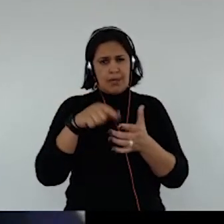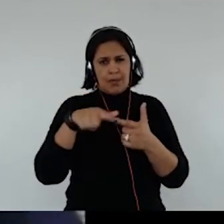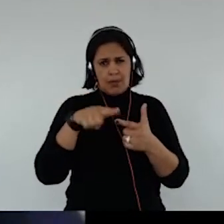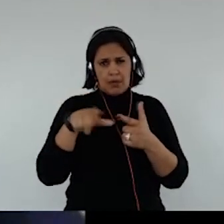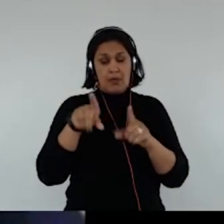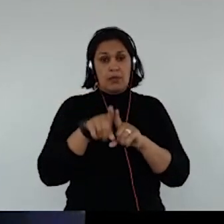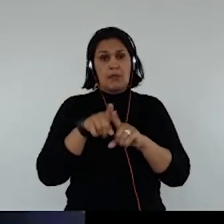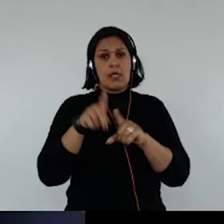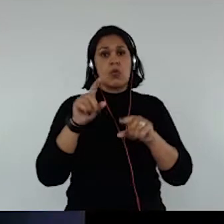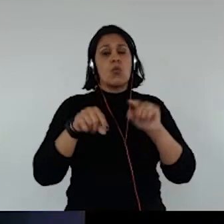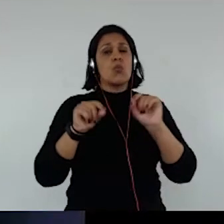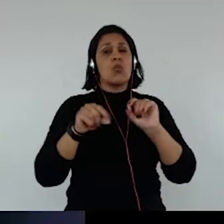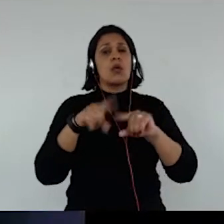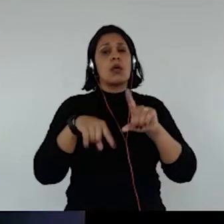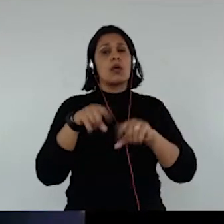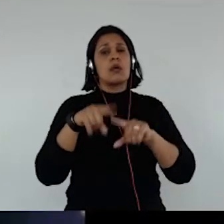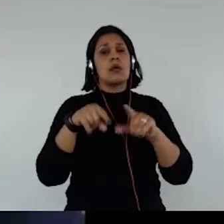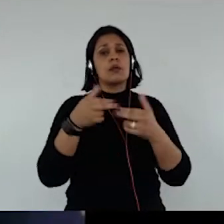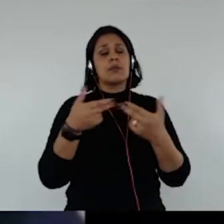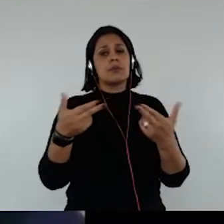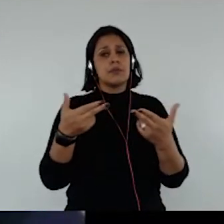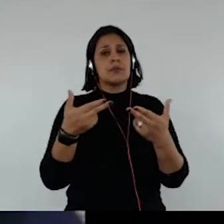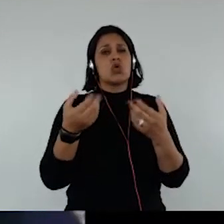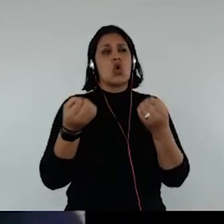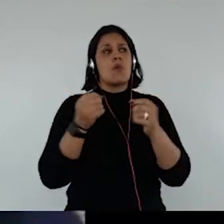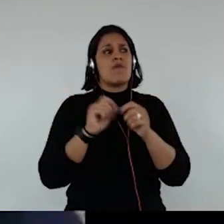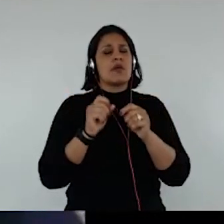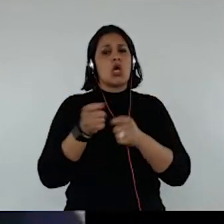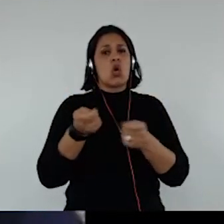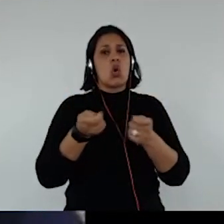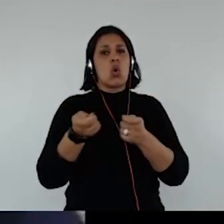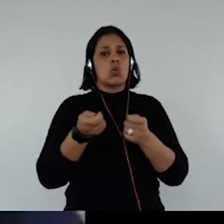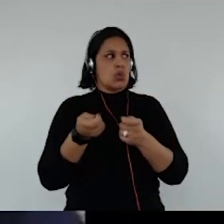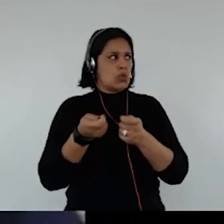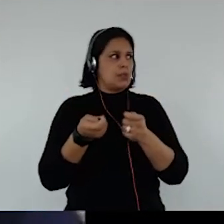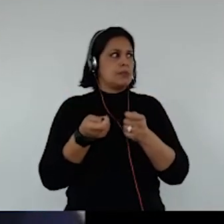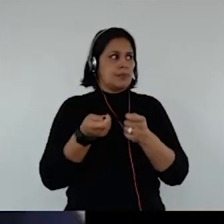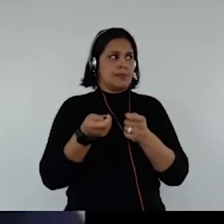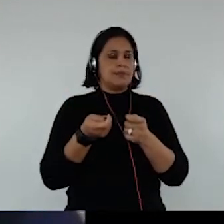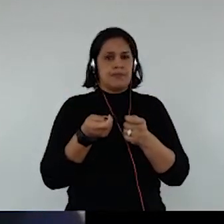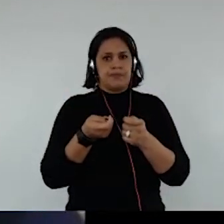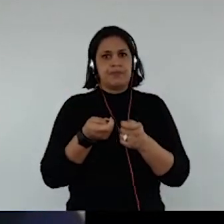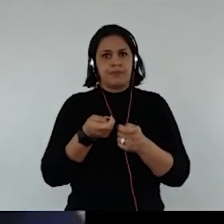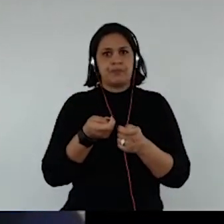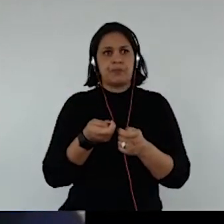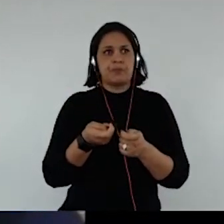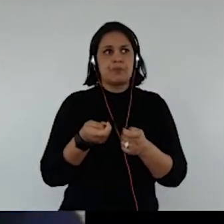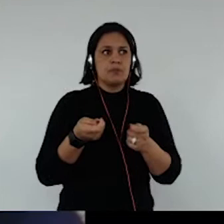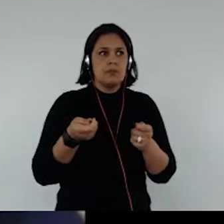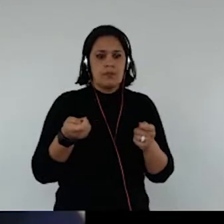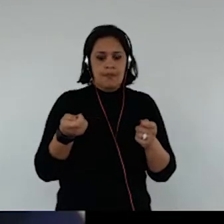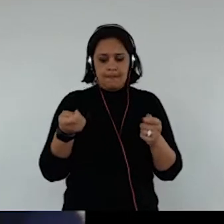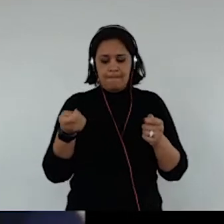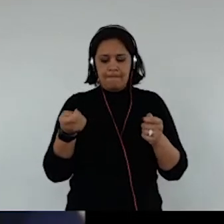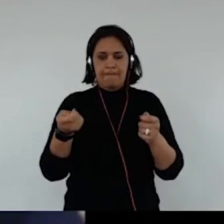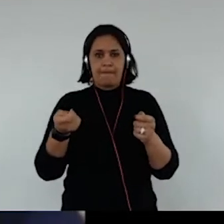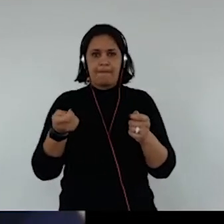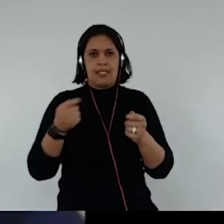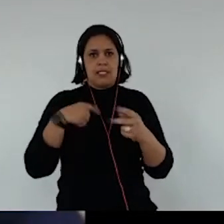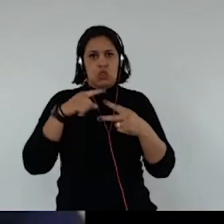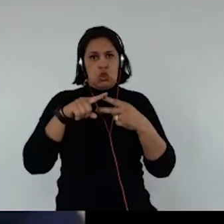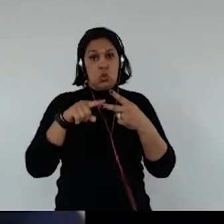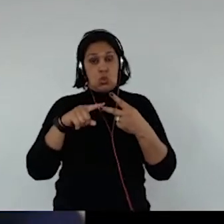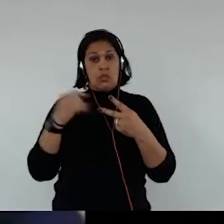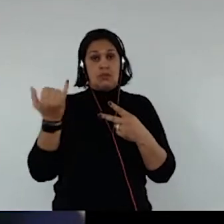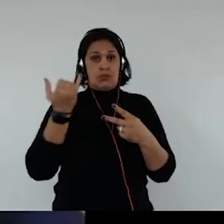e dos remédios de controle desse desequilíbrio contratual, e são duas delas,